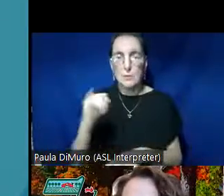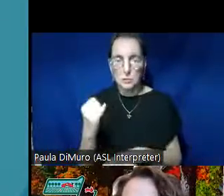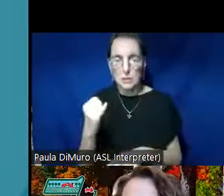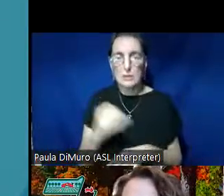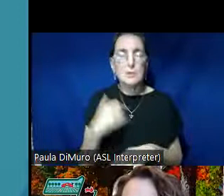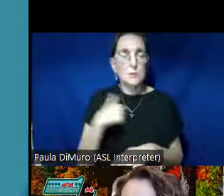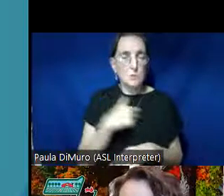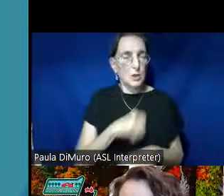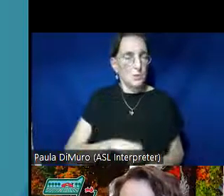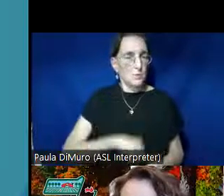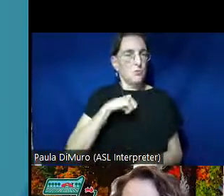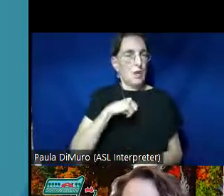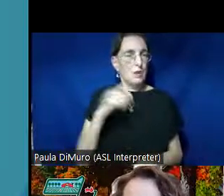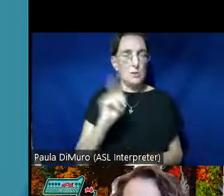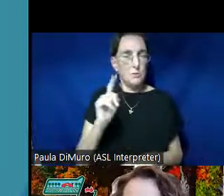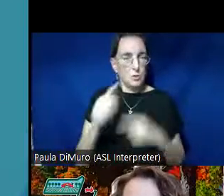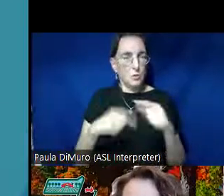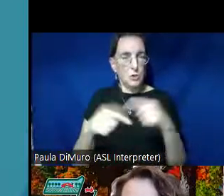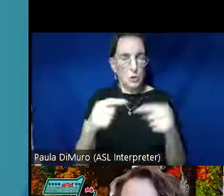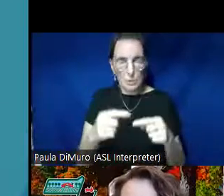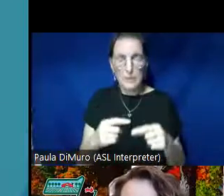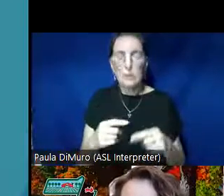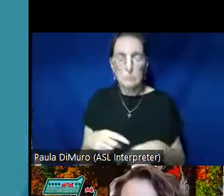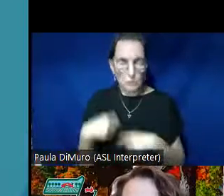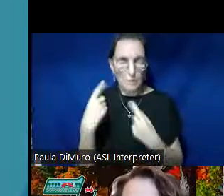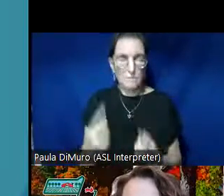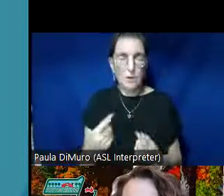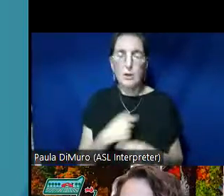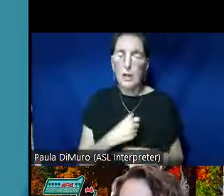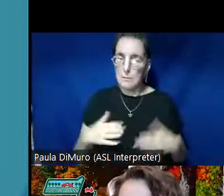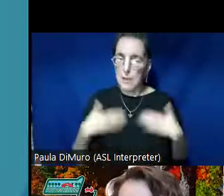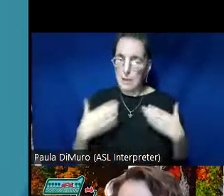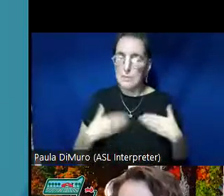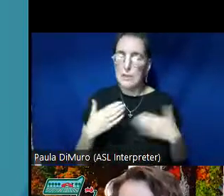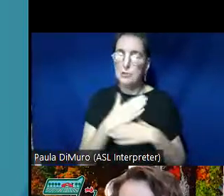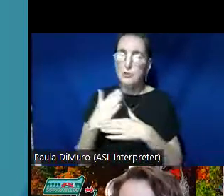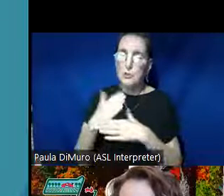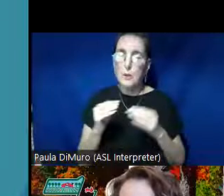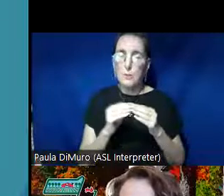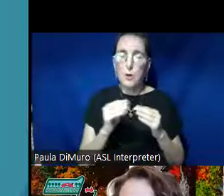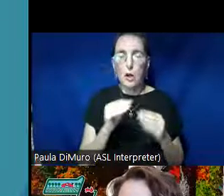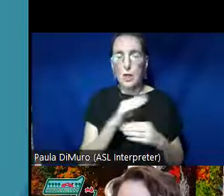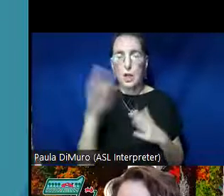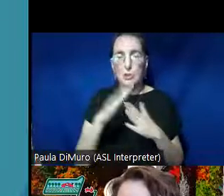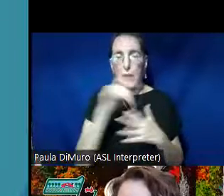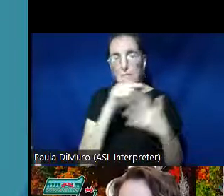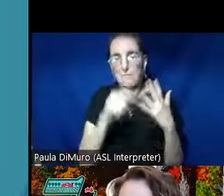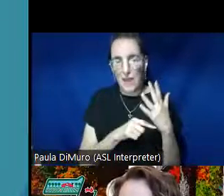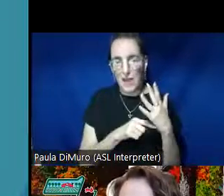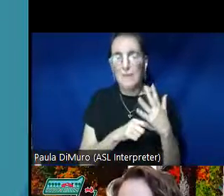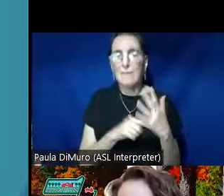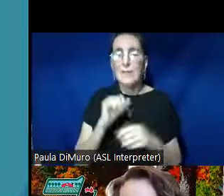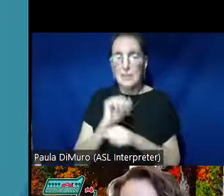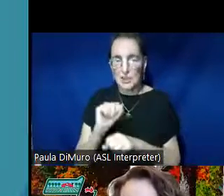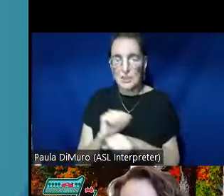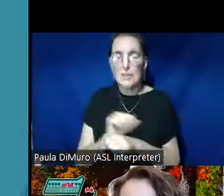em direção à justiça ambiental. Mas nós com orgulho onde que nos está bem, e nós também partilhamos cinco